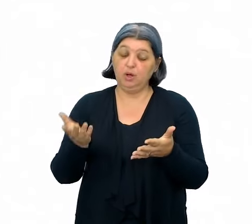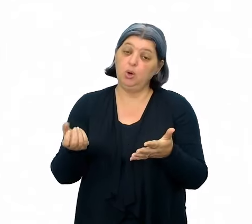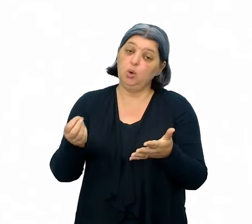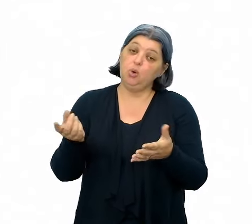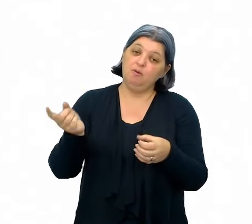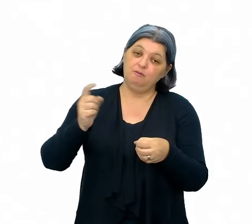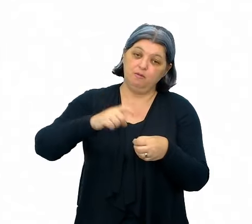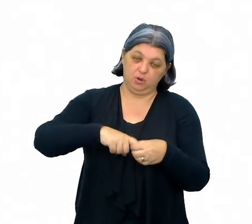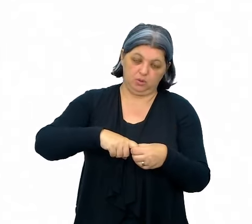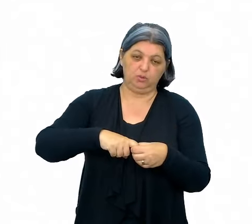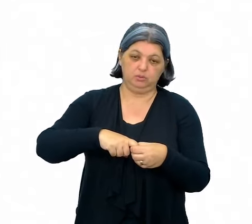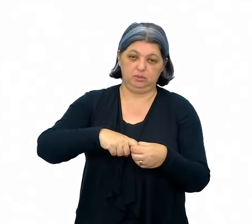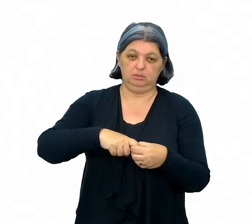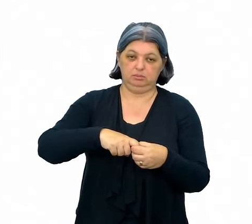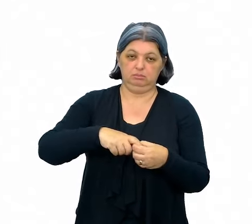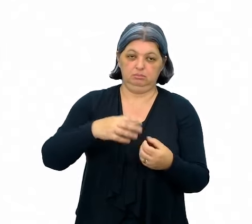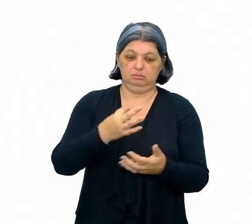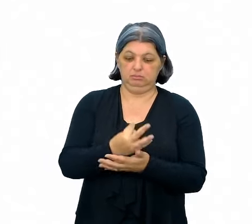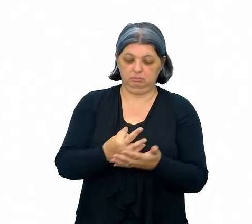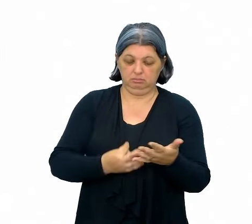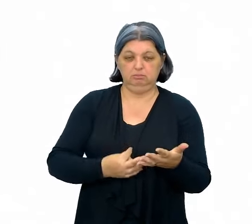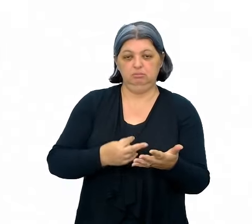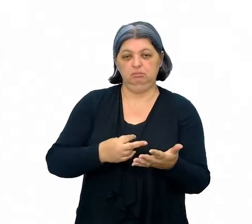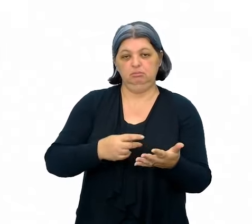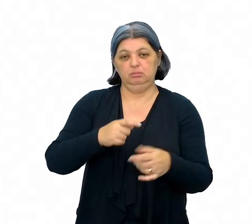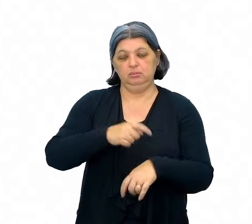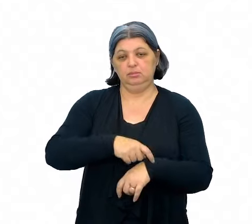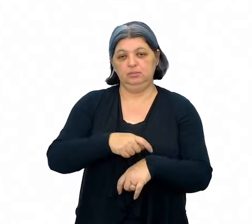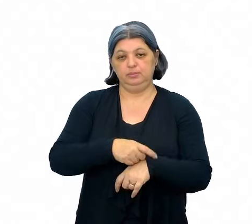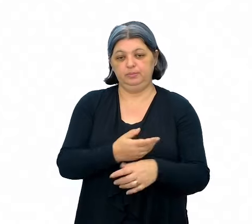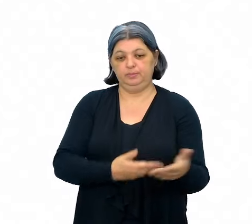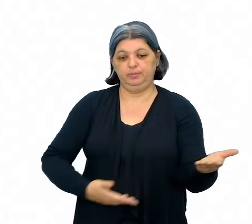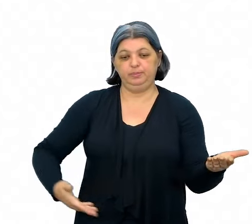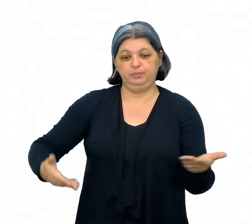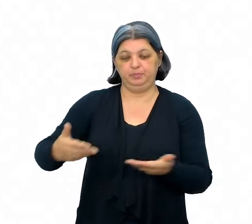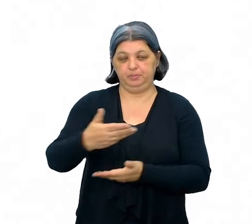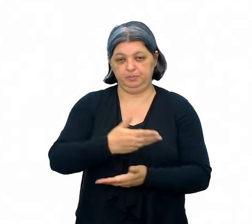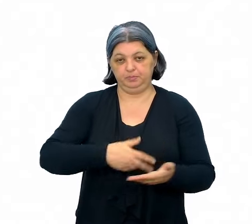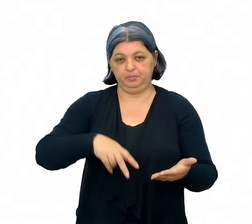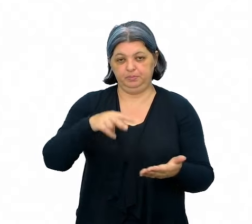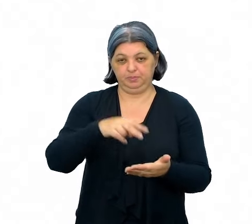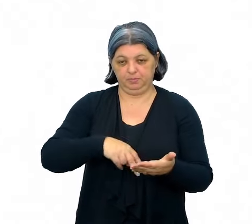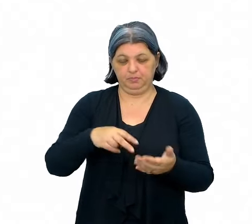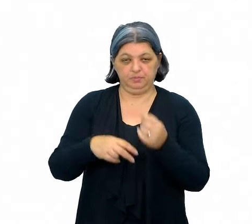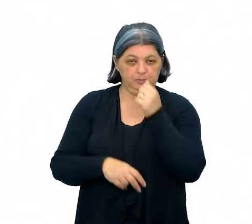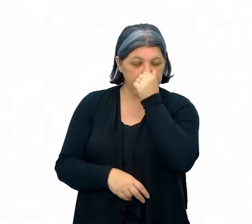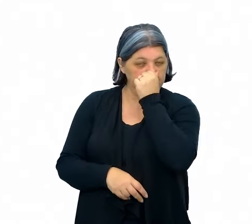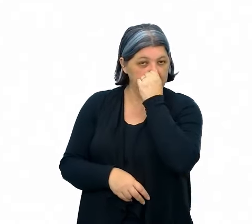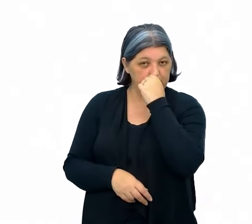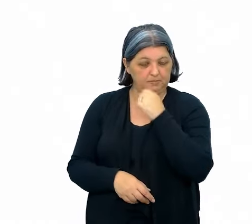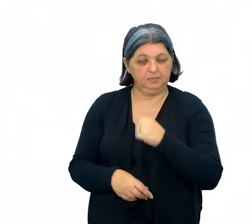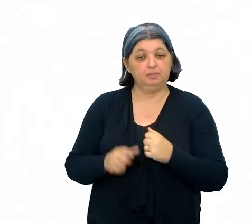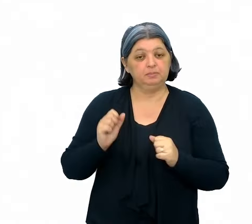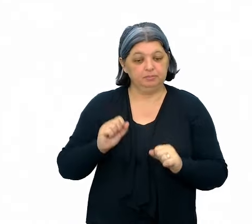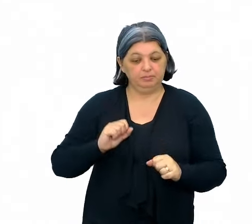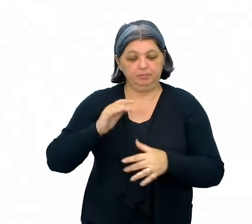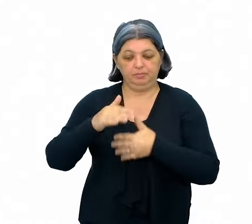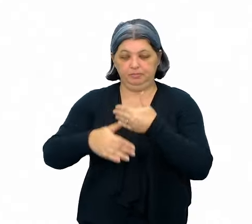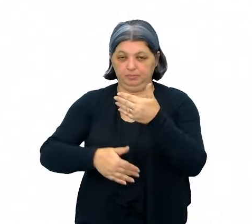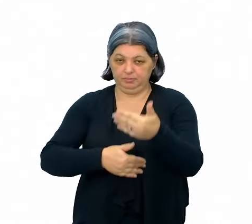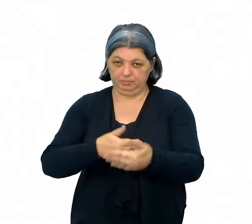texto, durante a leitura colaborativa. Para quê? Para que eles possam desenvolver